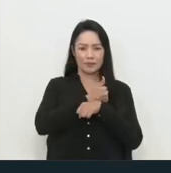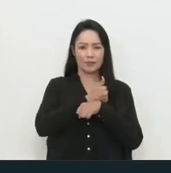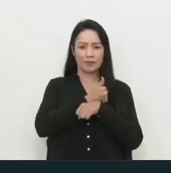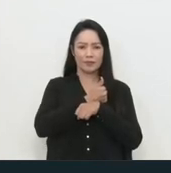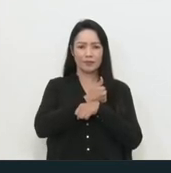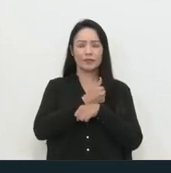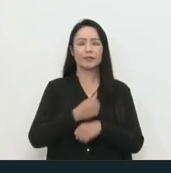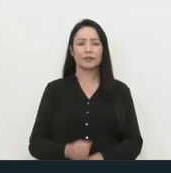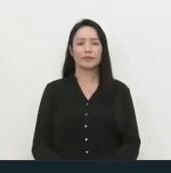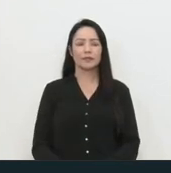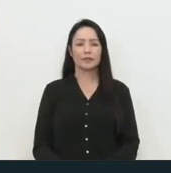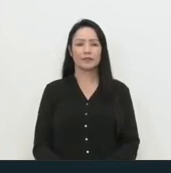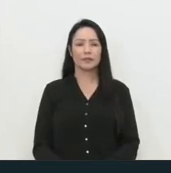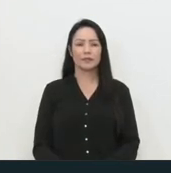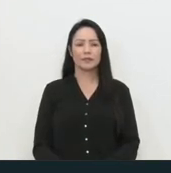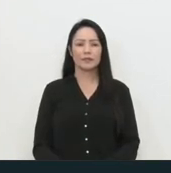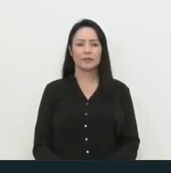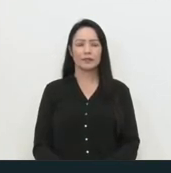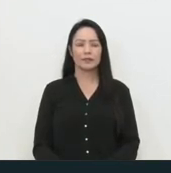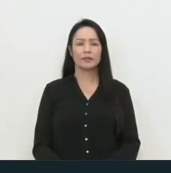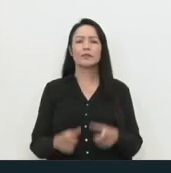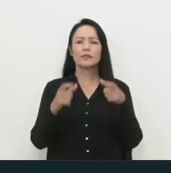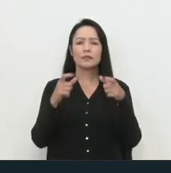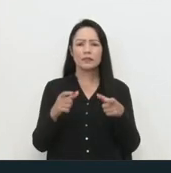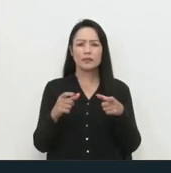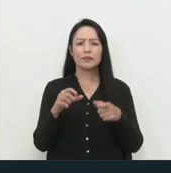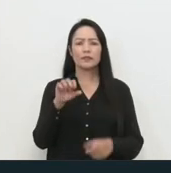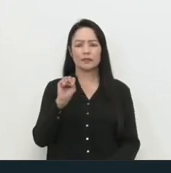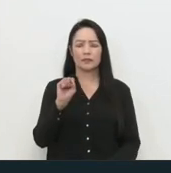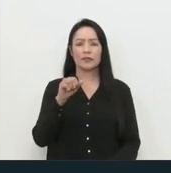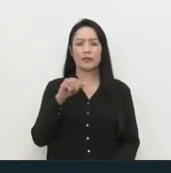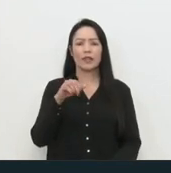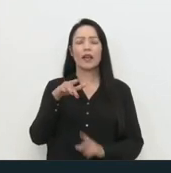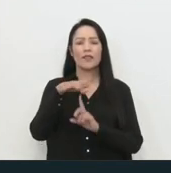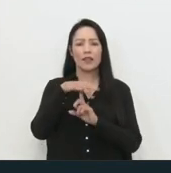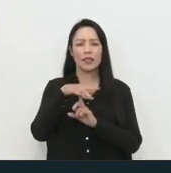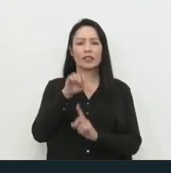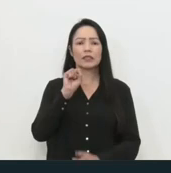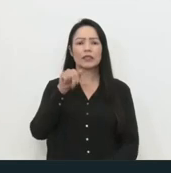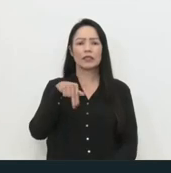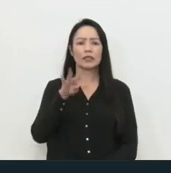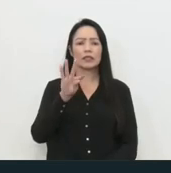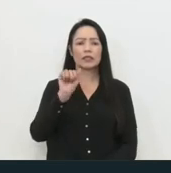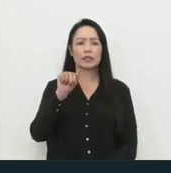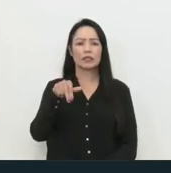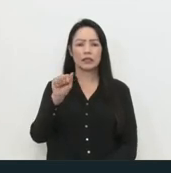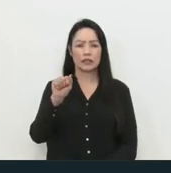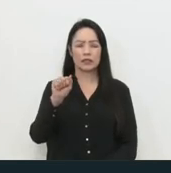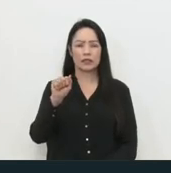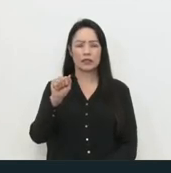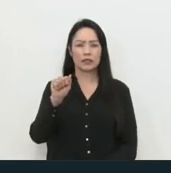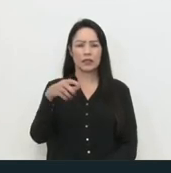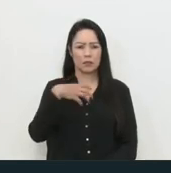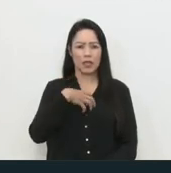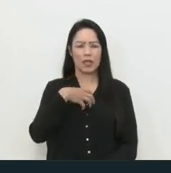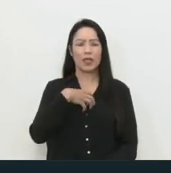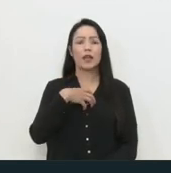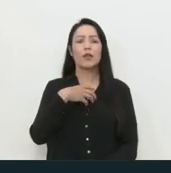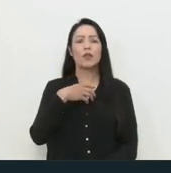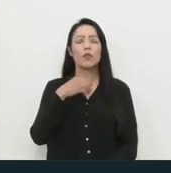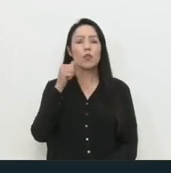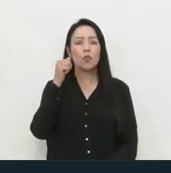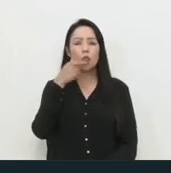em Santana Feira de Santana na Bahia o menino de